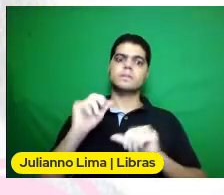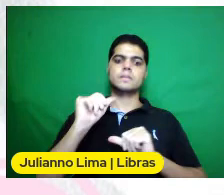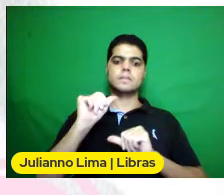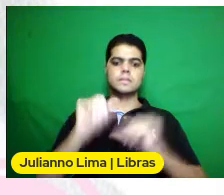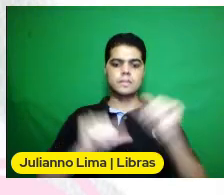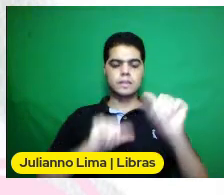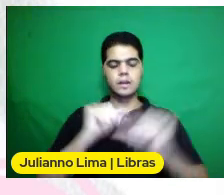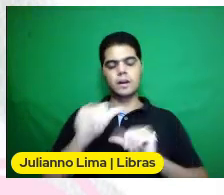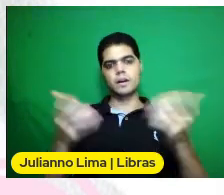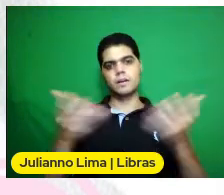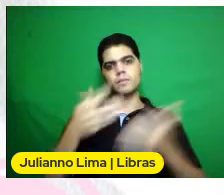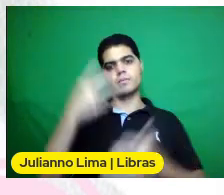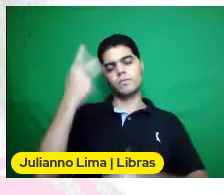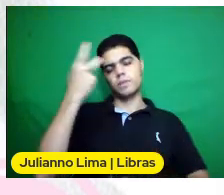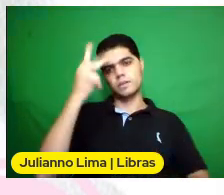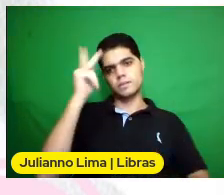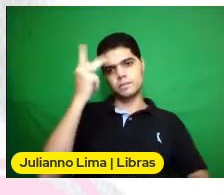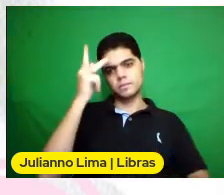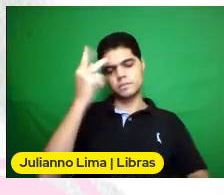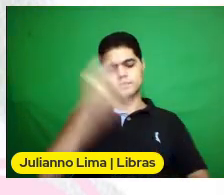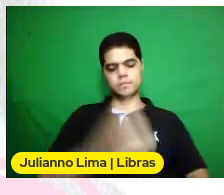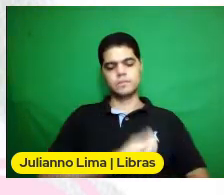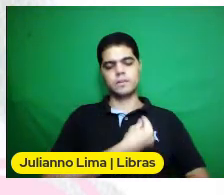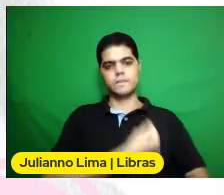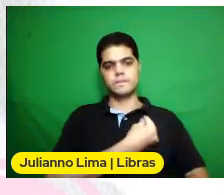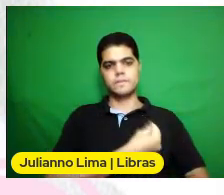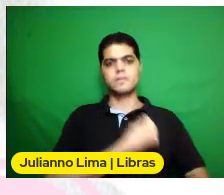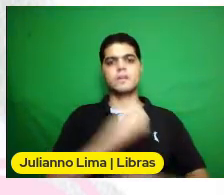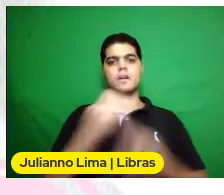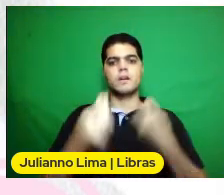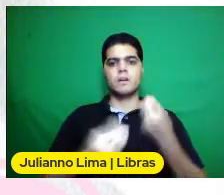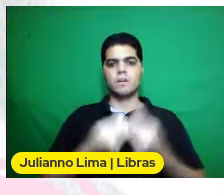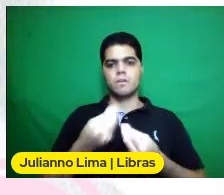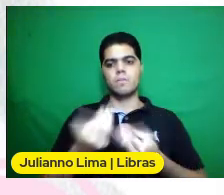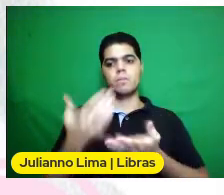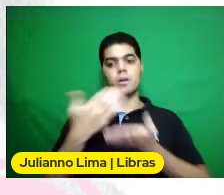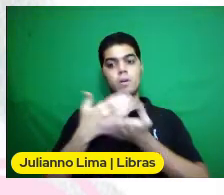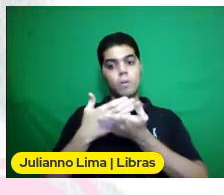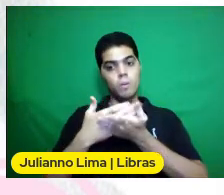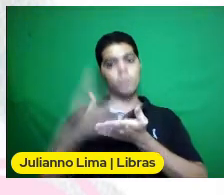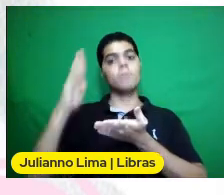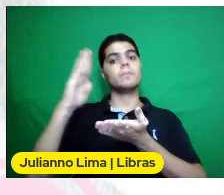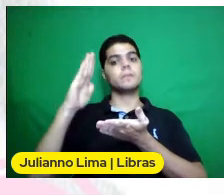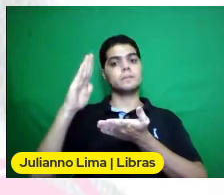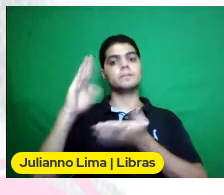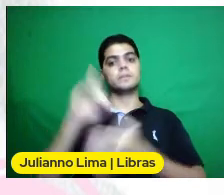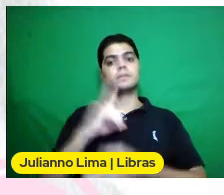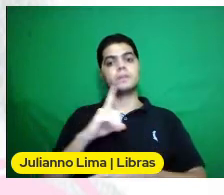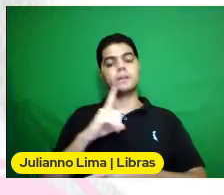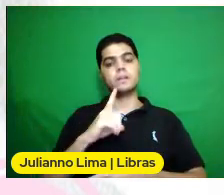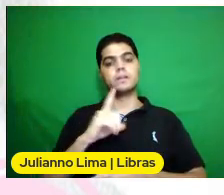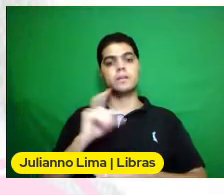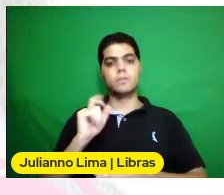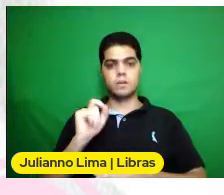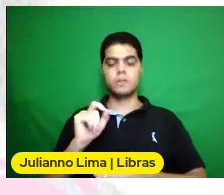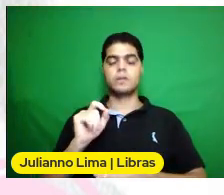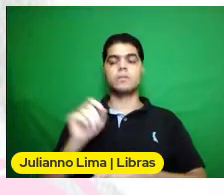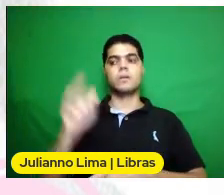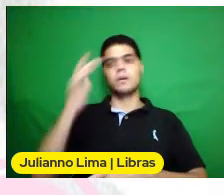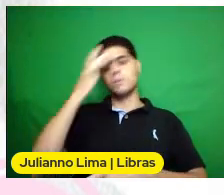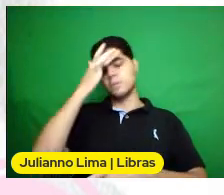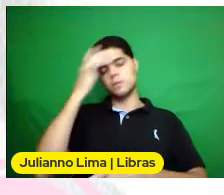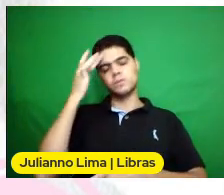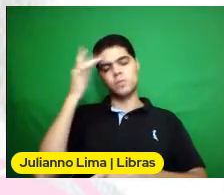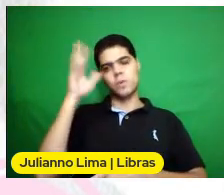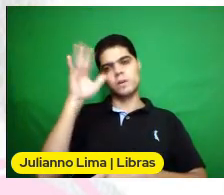essa história, como eu falei, um gatilho para que o espectador